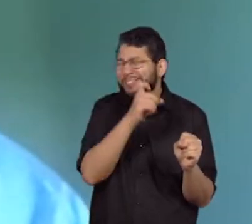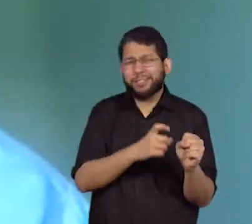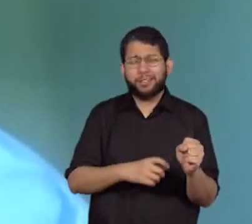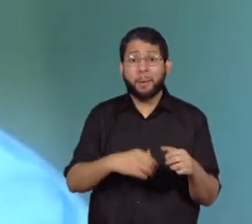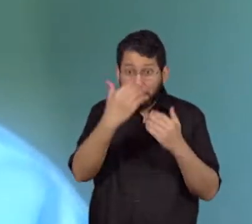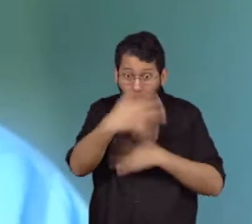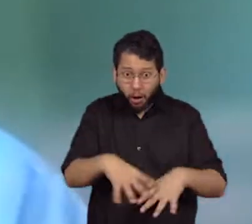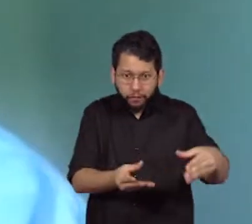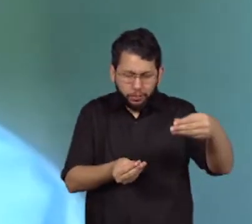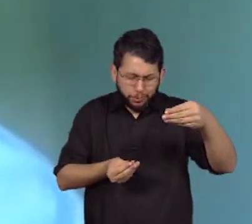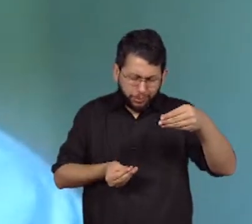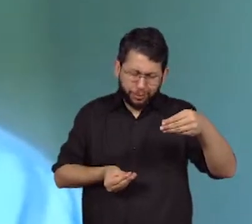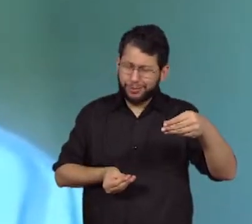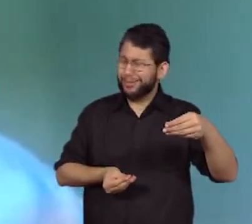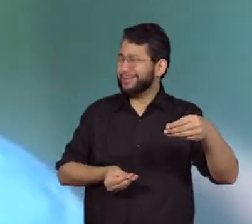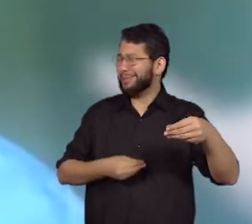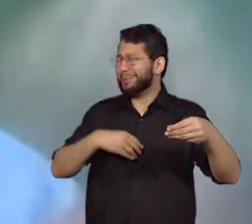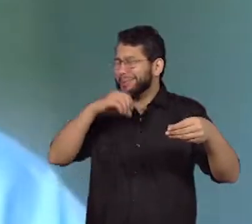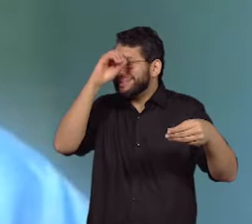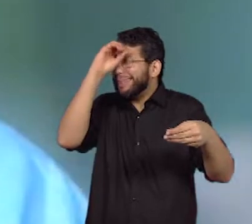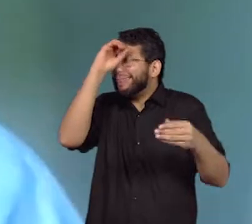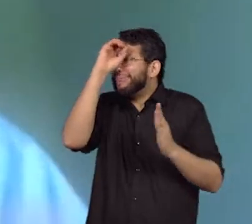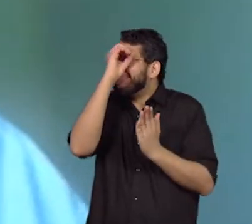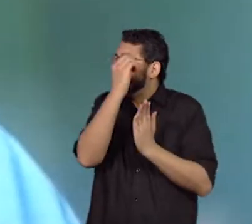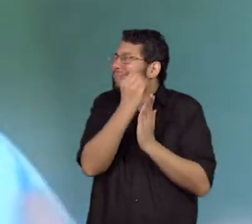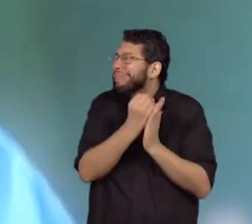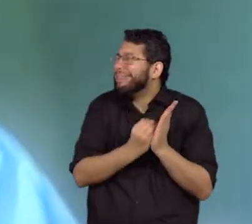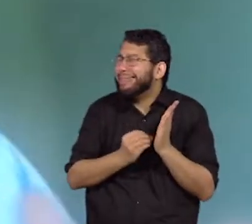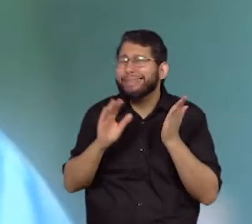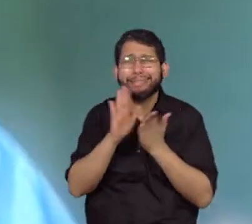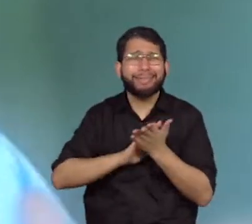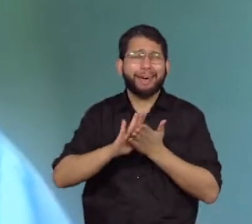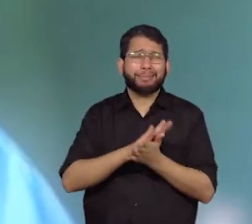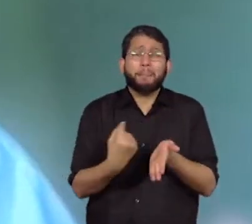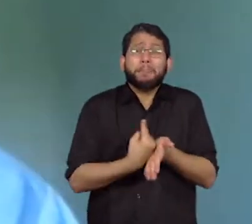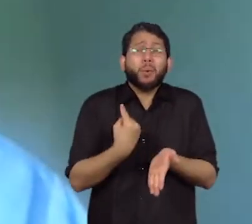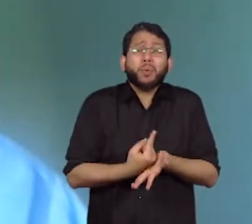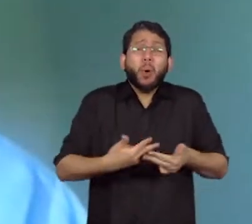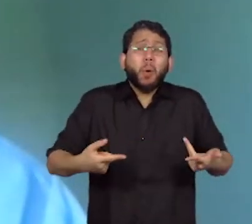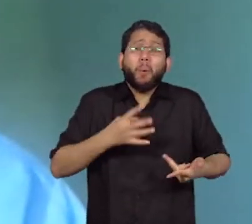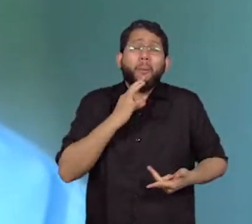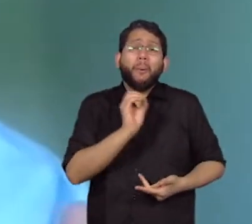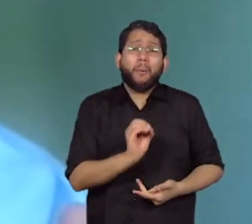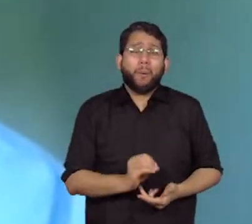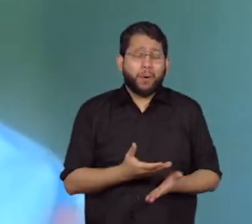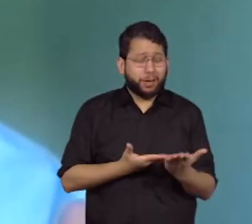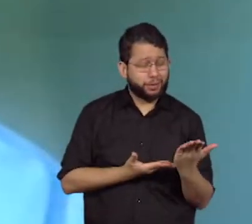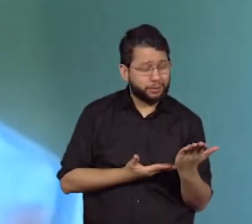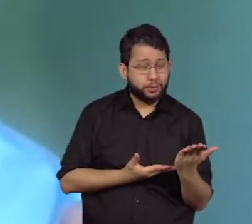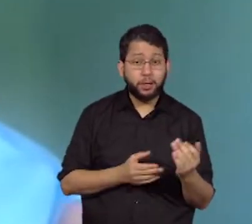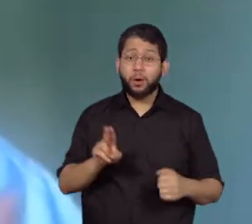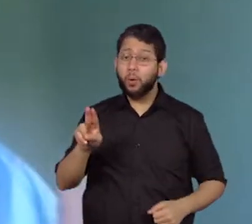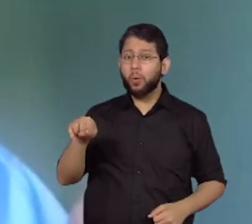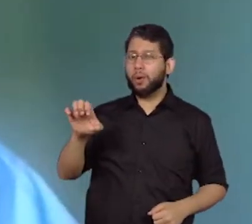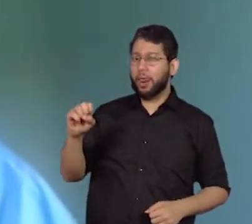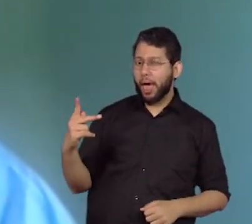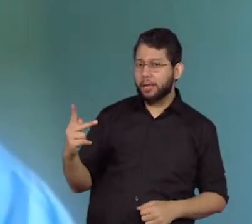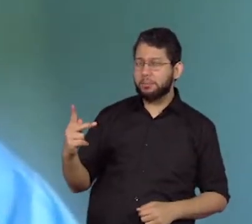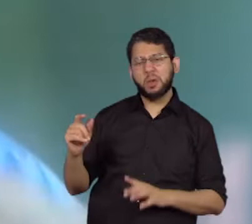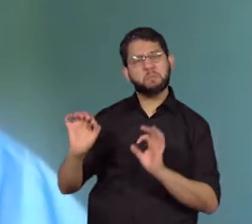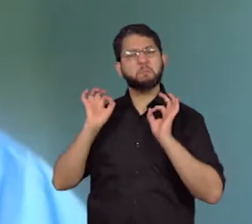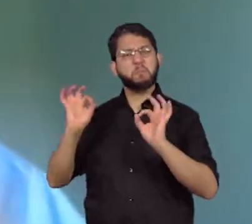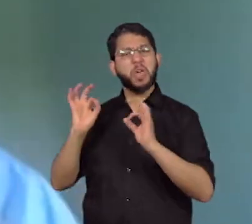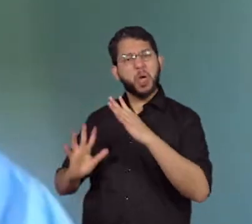prova, falei, deu ruim, parecia que perguntaram só o que eu não sabia, assim. Mas na Unesp, eu sabia que eu não tinha ido tão